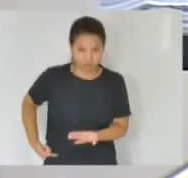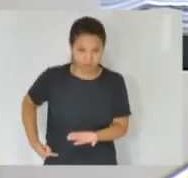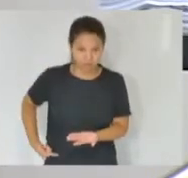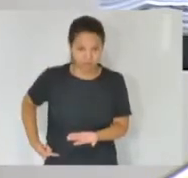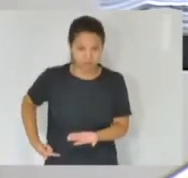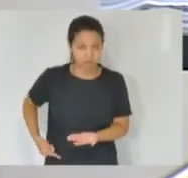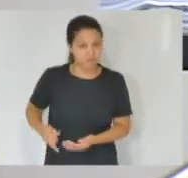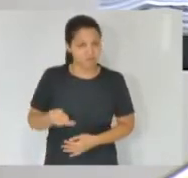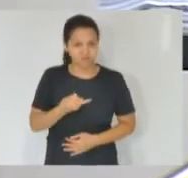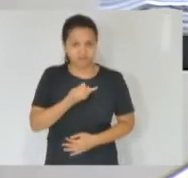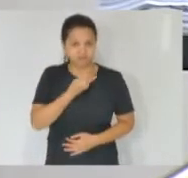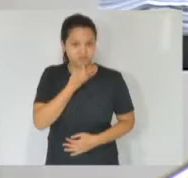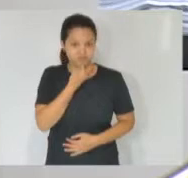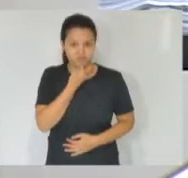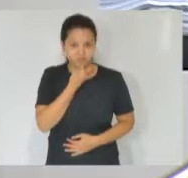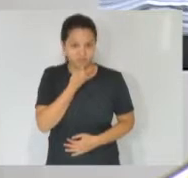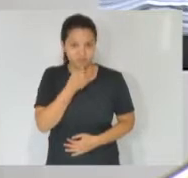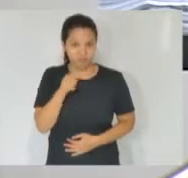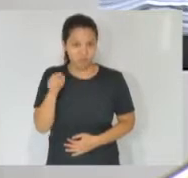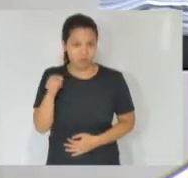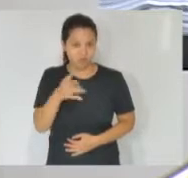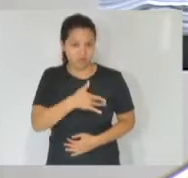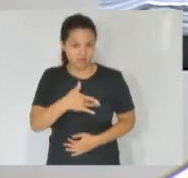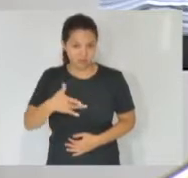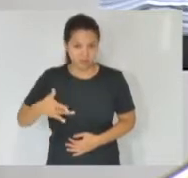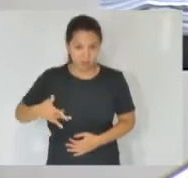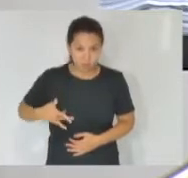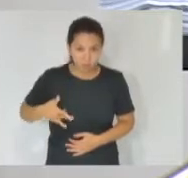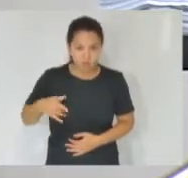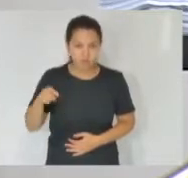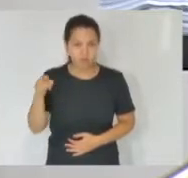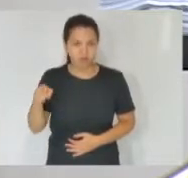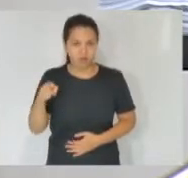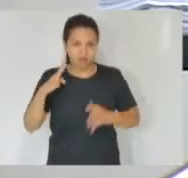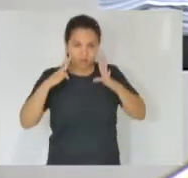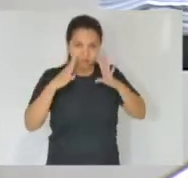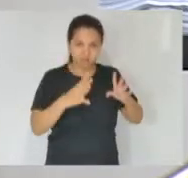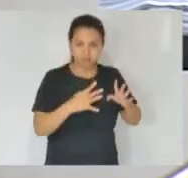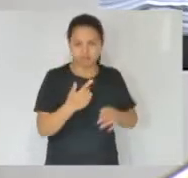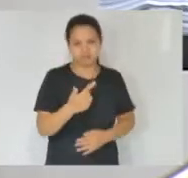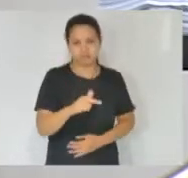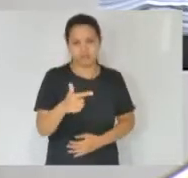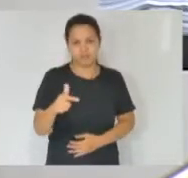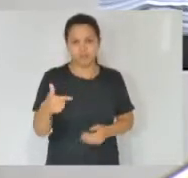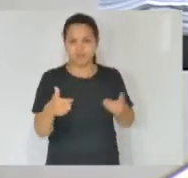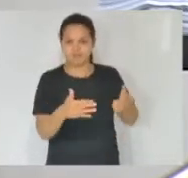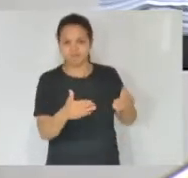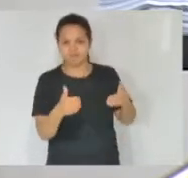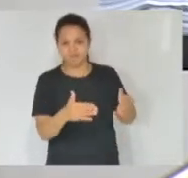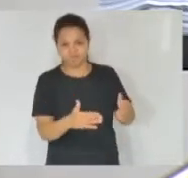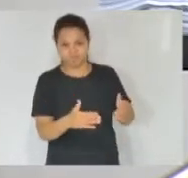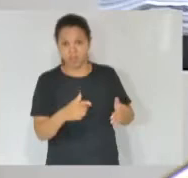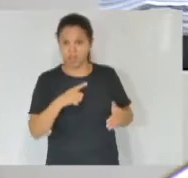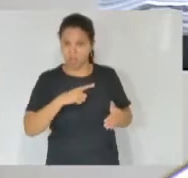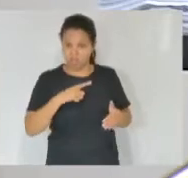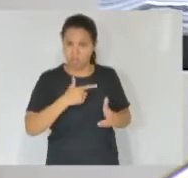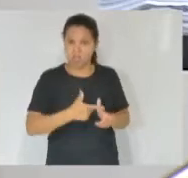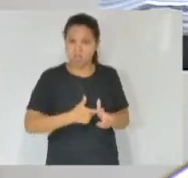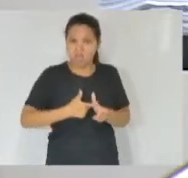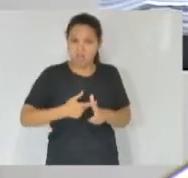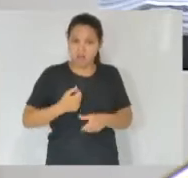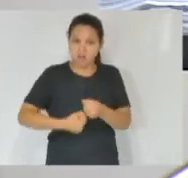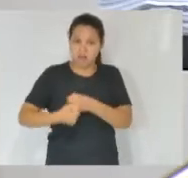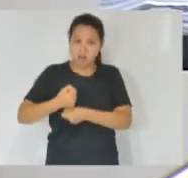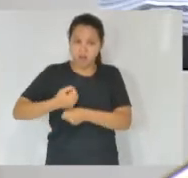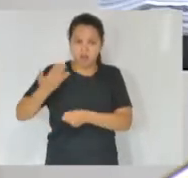infelizmente, não está levando a saúde pública a sério? Um governo que tem contas para pagar ainda de